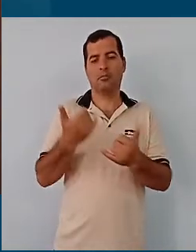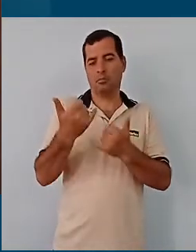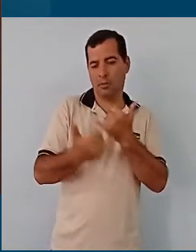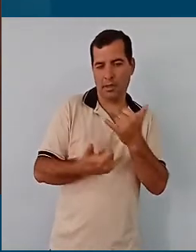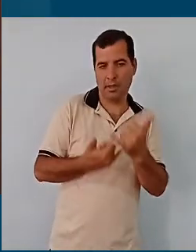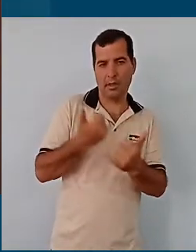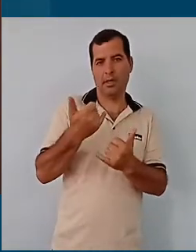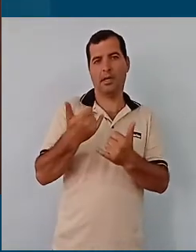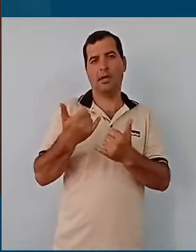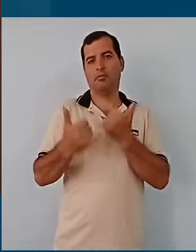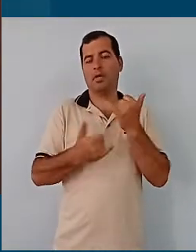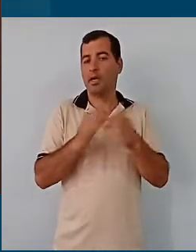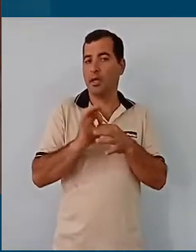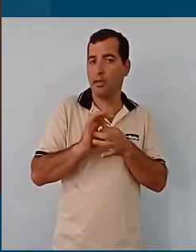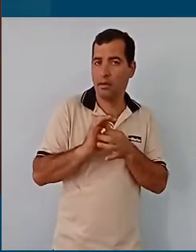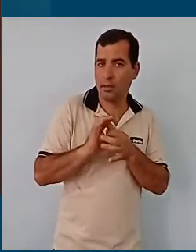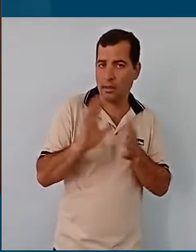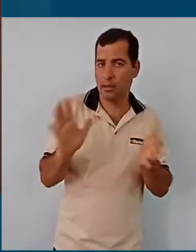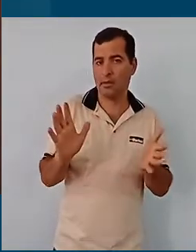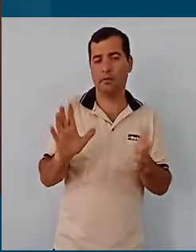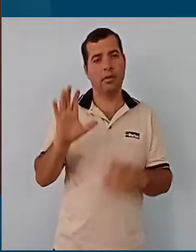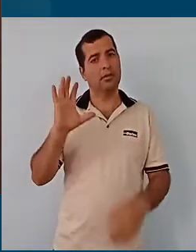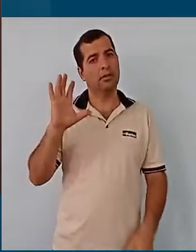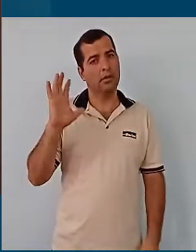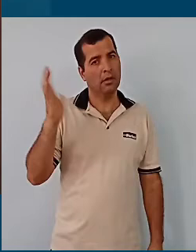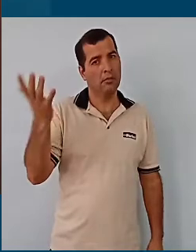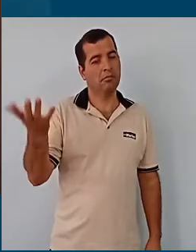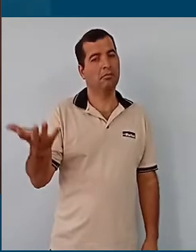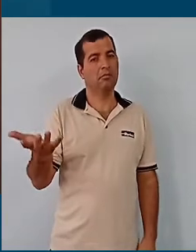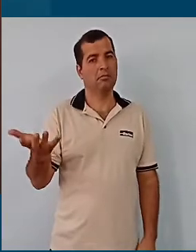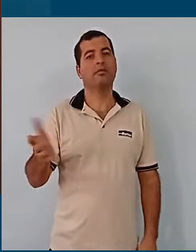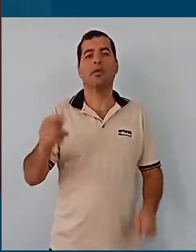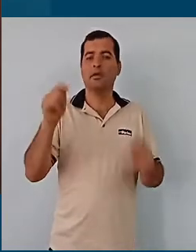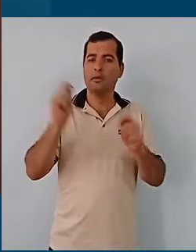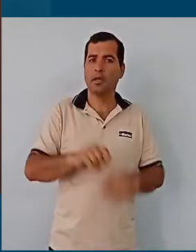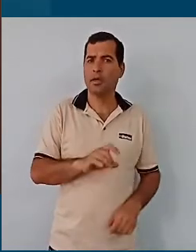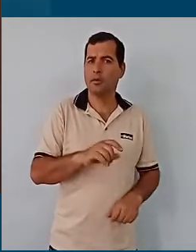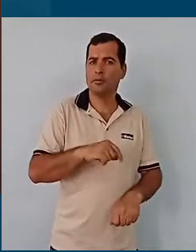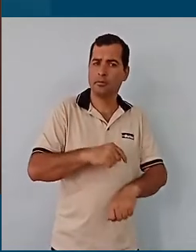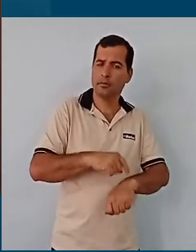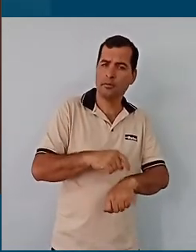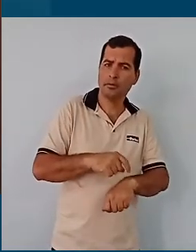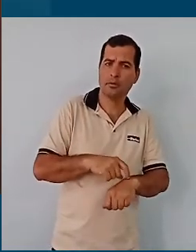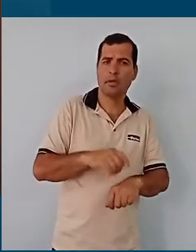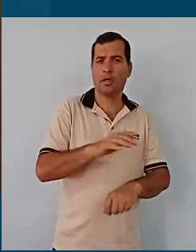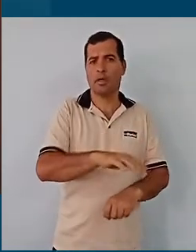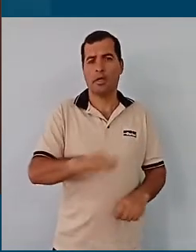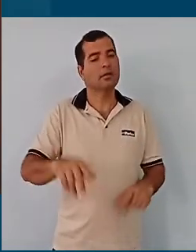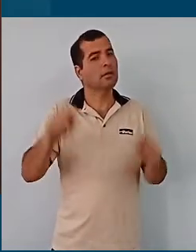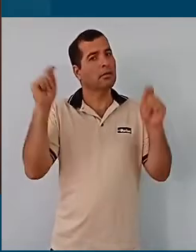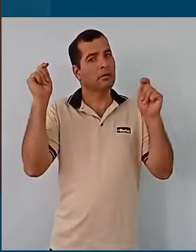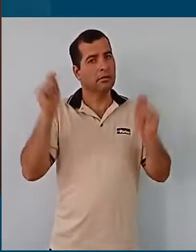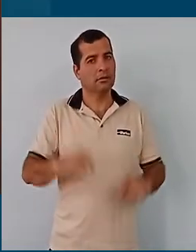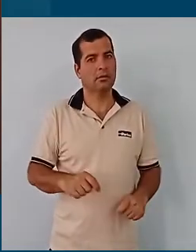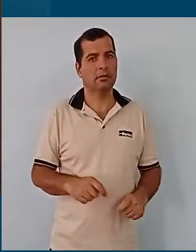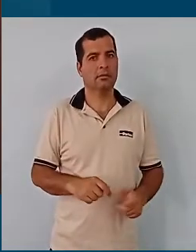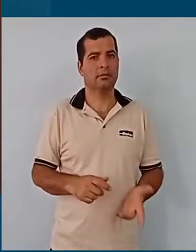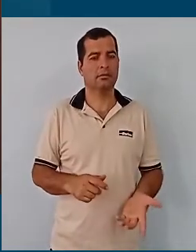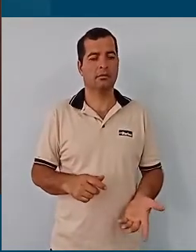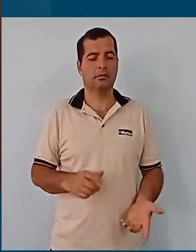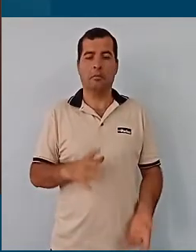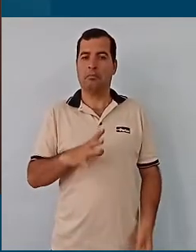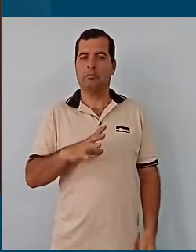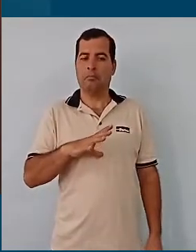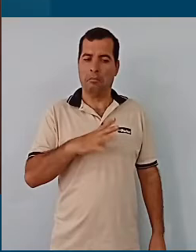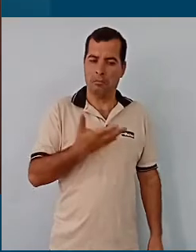livre, né? Que vão garantindo momentos que a criança possa tomar